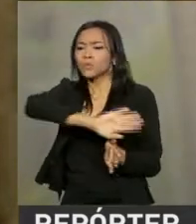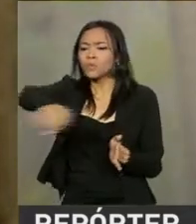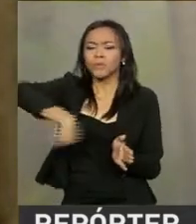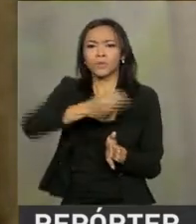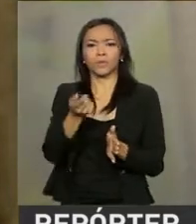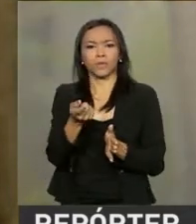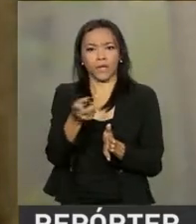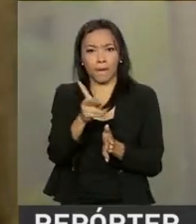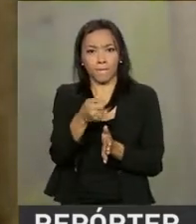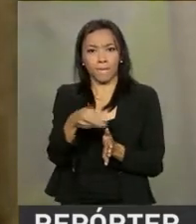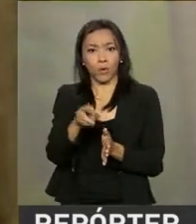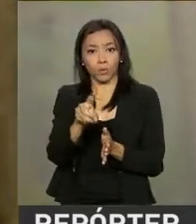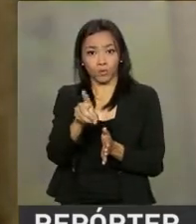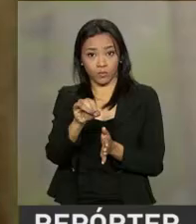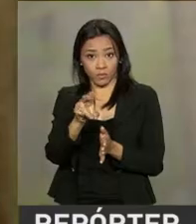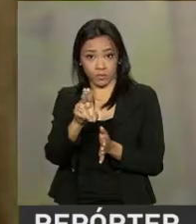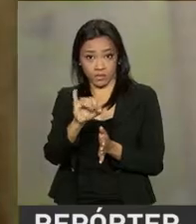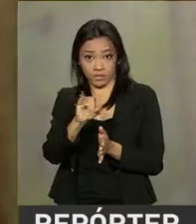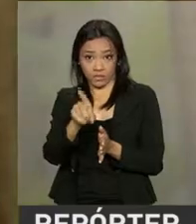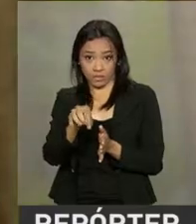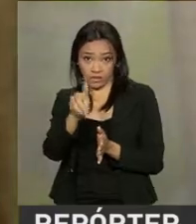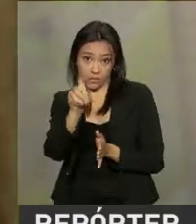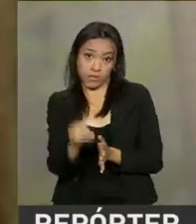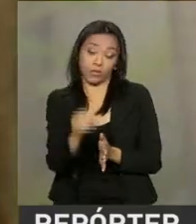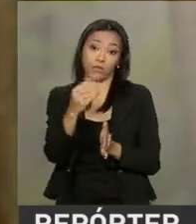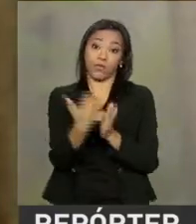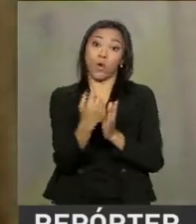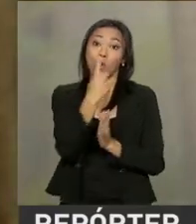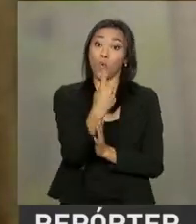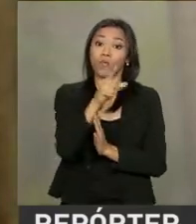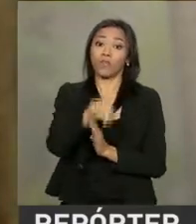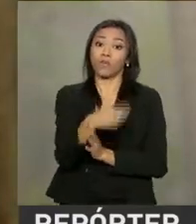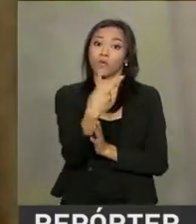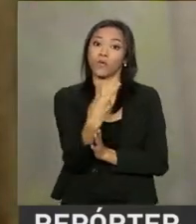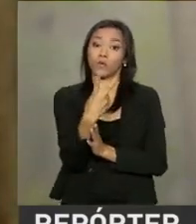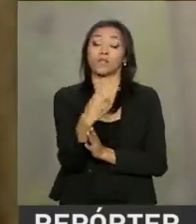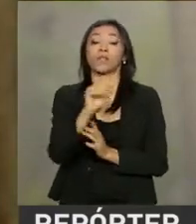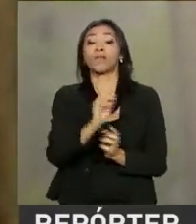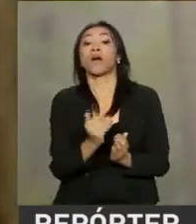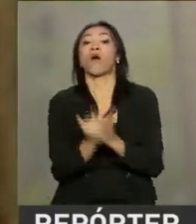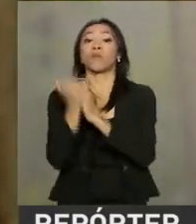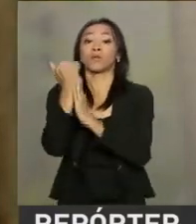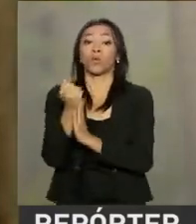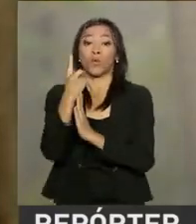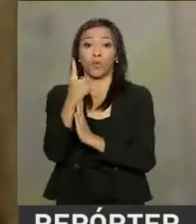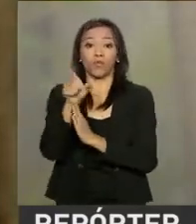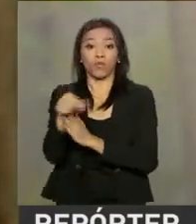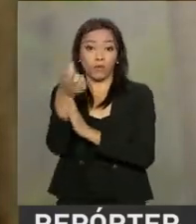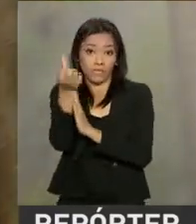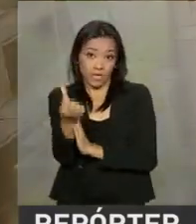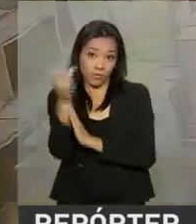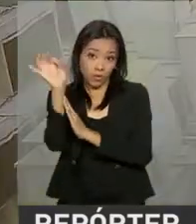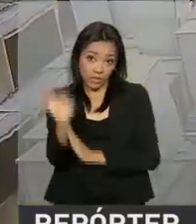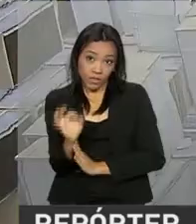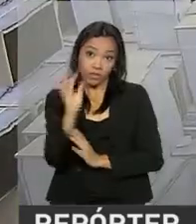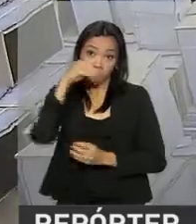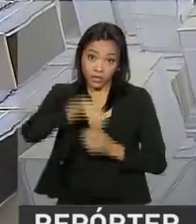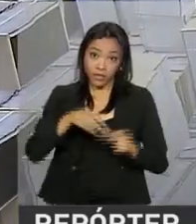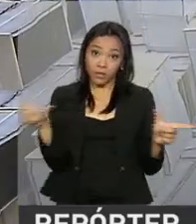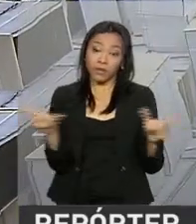período de tempo foi reestimada ela passou de 1,2 para 1,6 por cento na lei de diretrizes